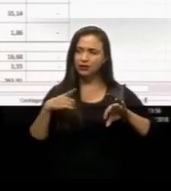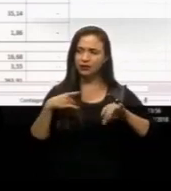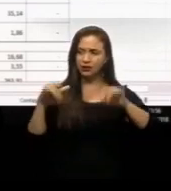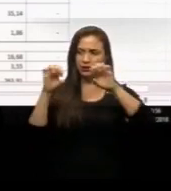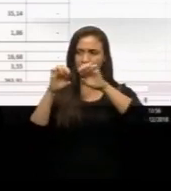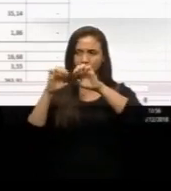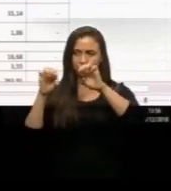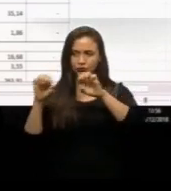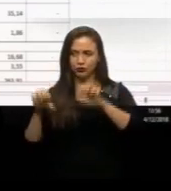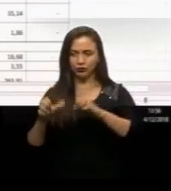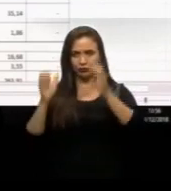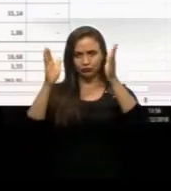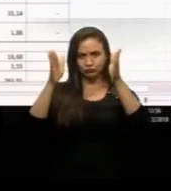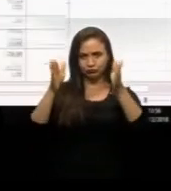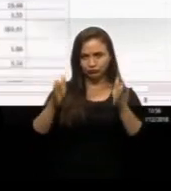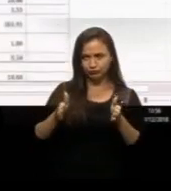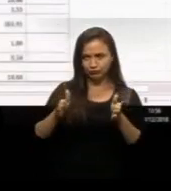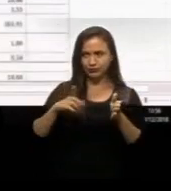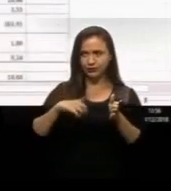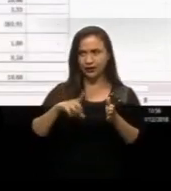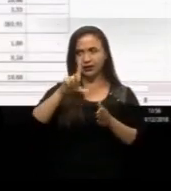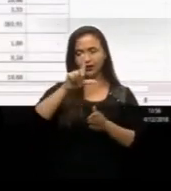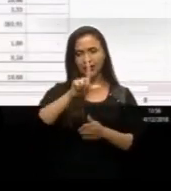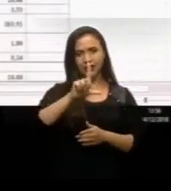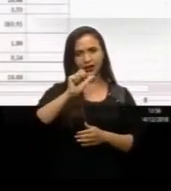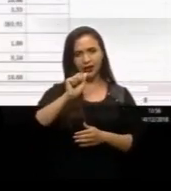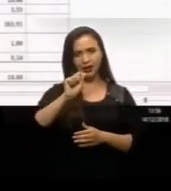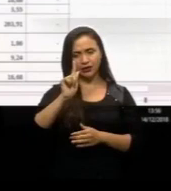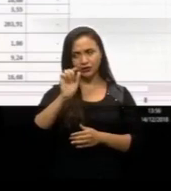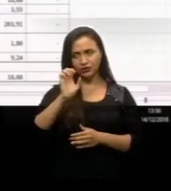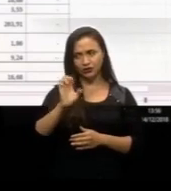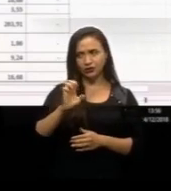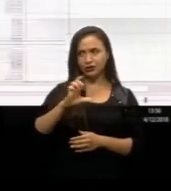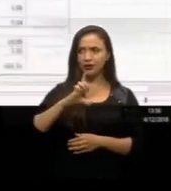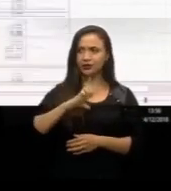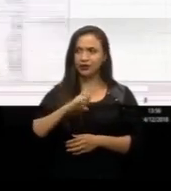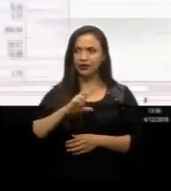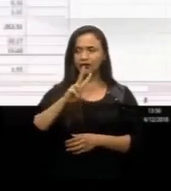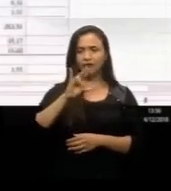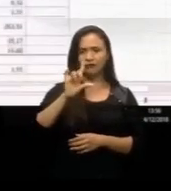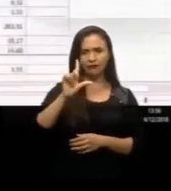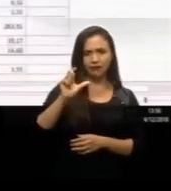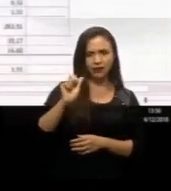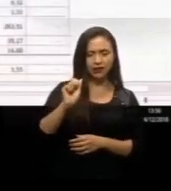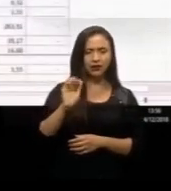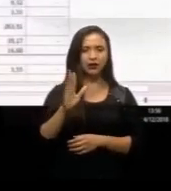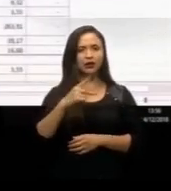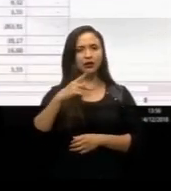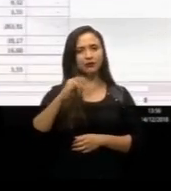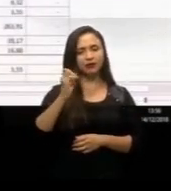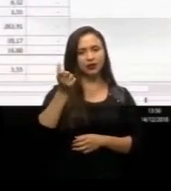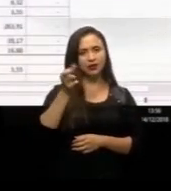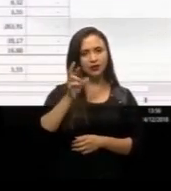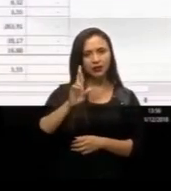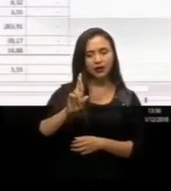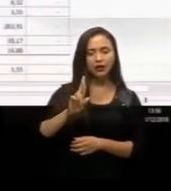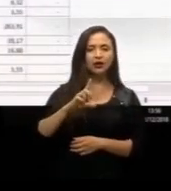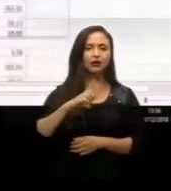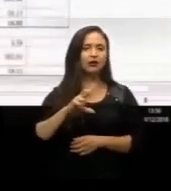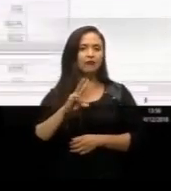estrutural, dividir em laje, viga, pilar, viga